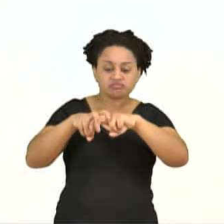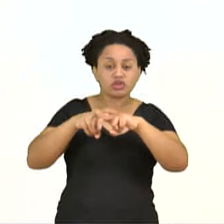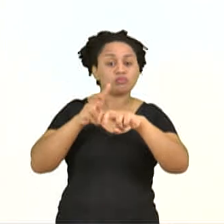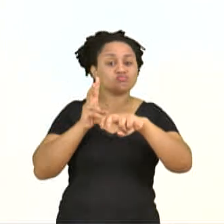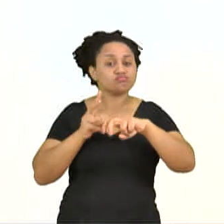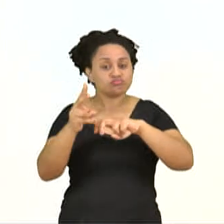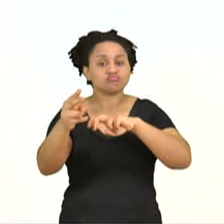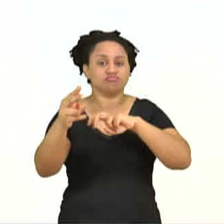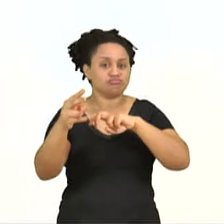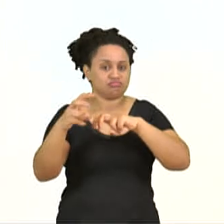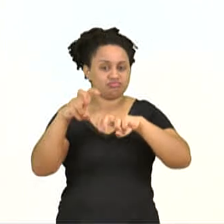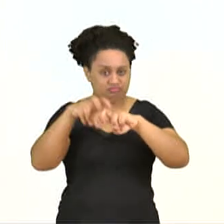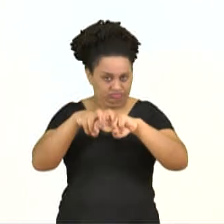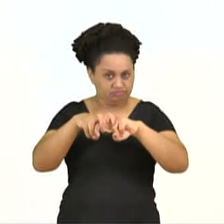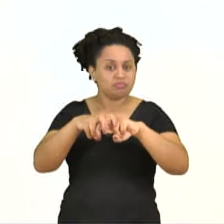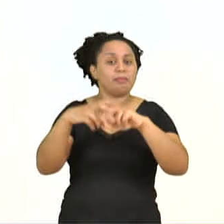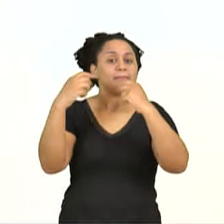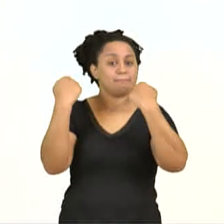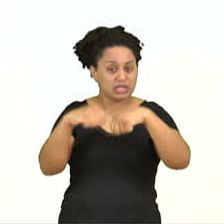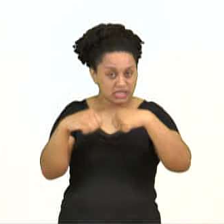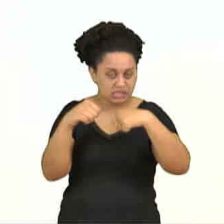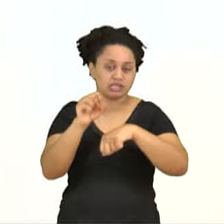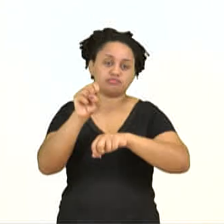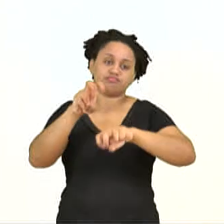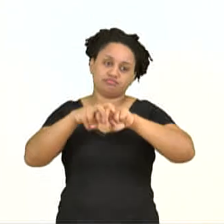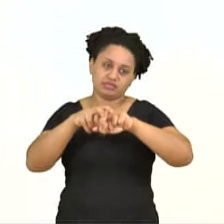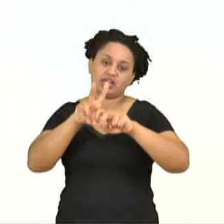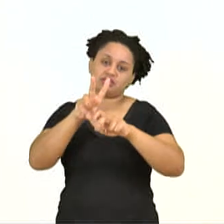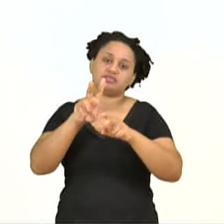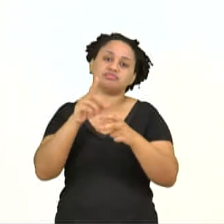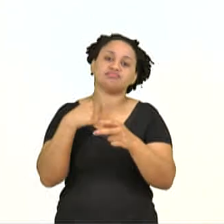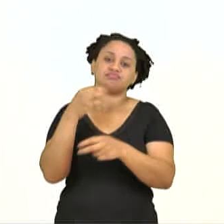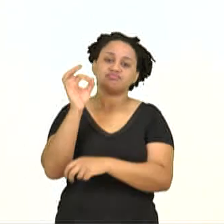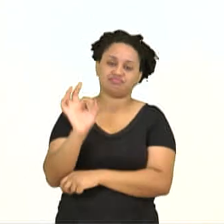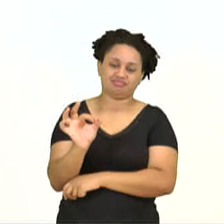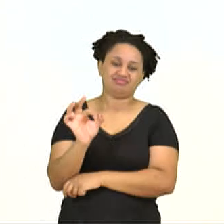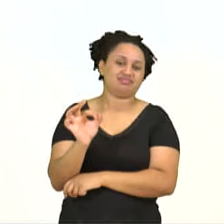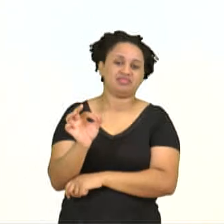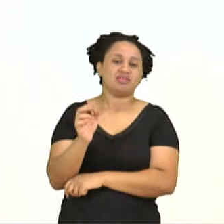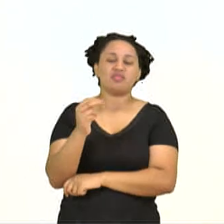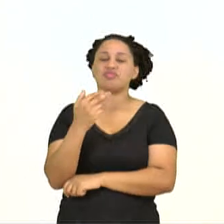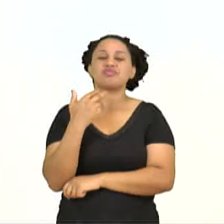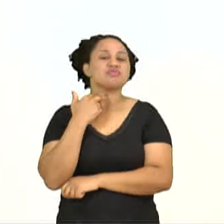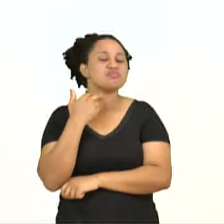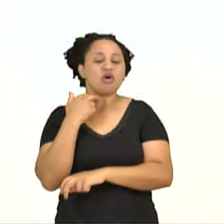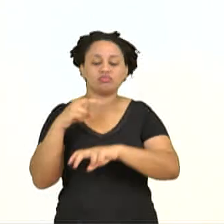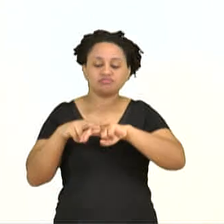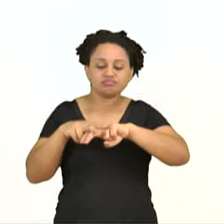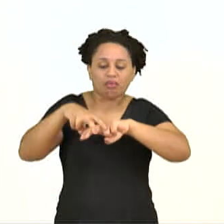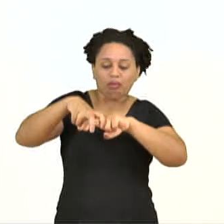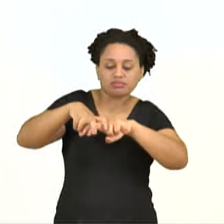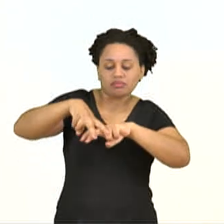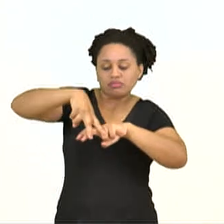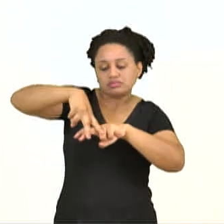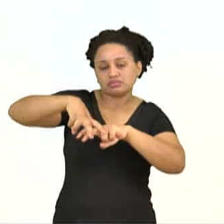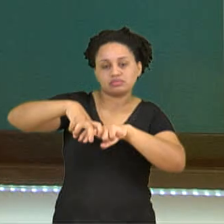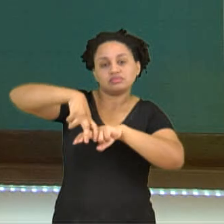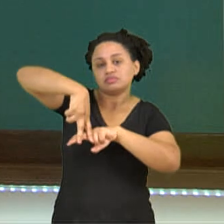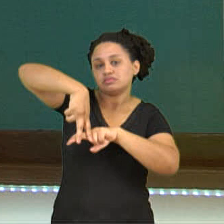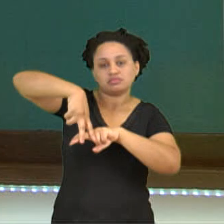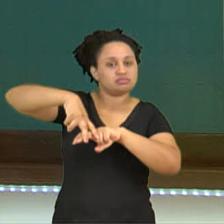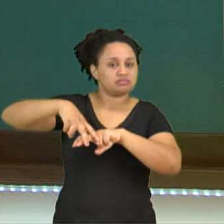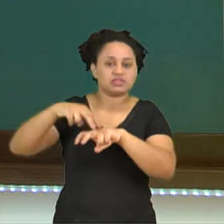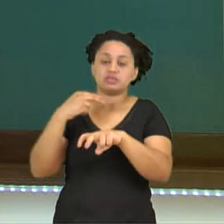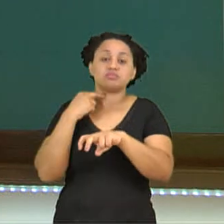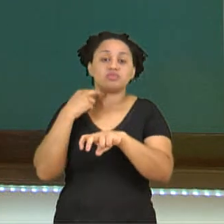partida. Verdadeiro, né, pessoal? Ele tem que estar sentado. Lembra que ele não pode levantar. Ou levantar em termos